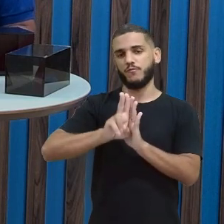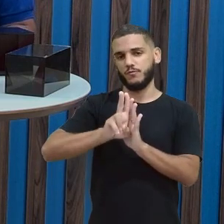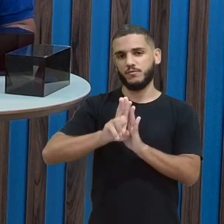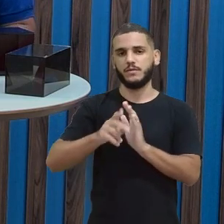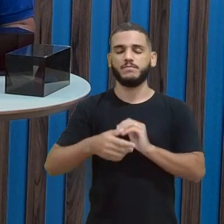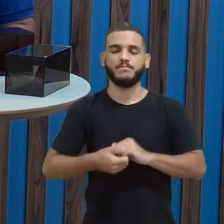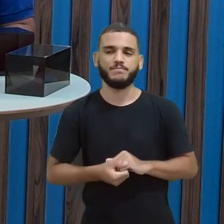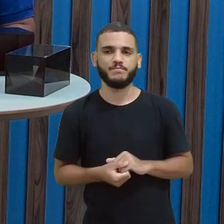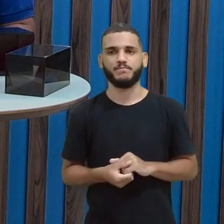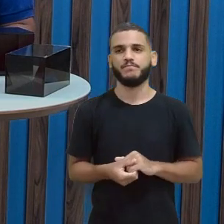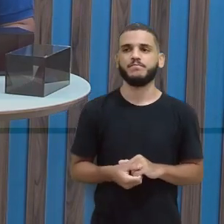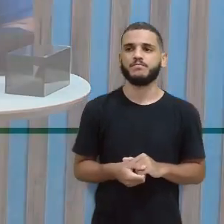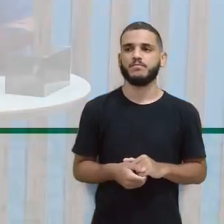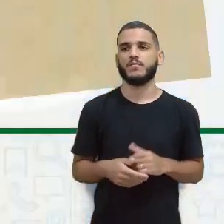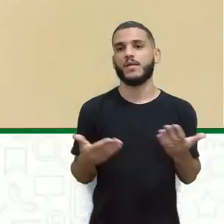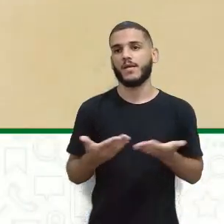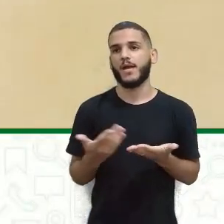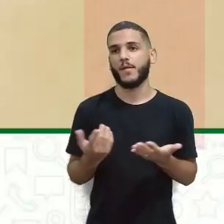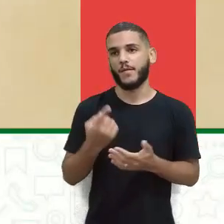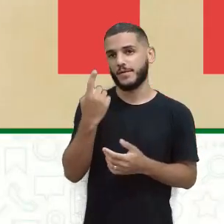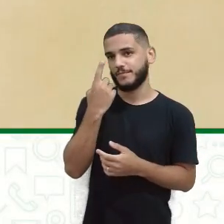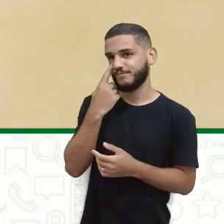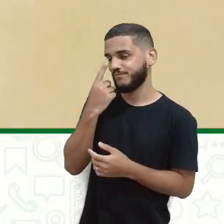Então, nós temos agora